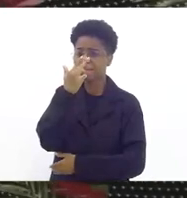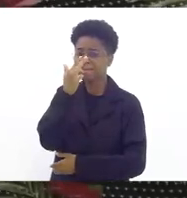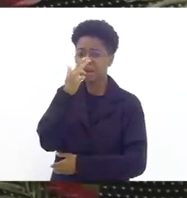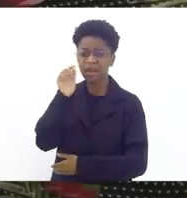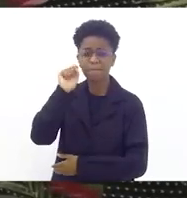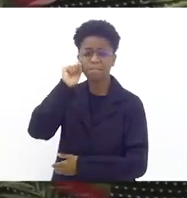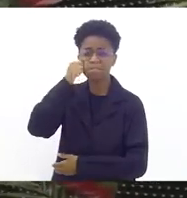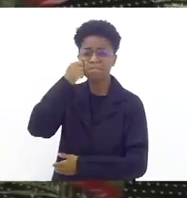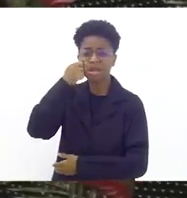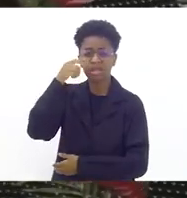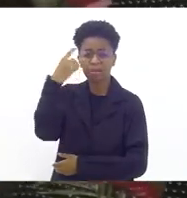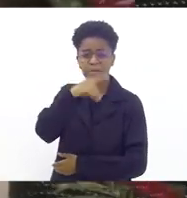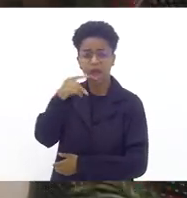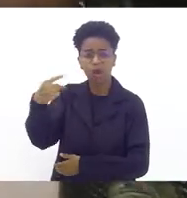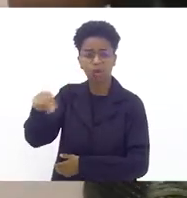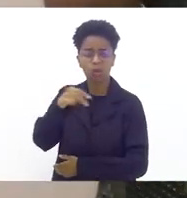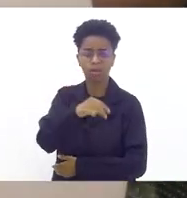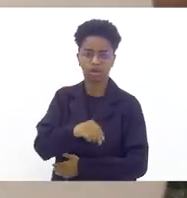preta macumbeira.